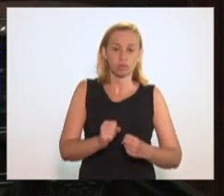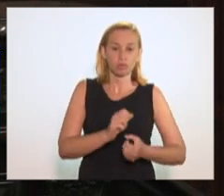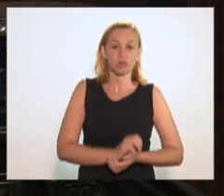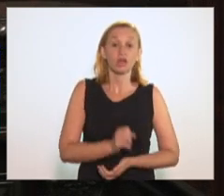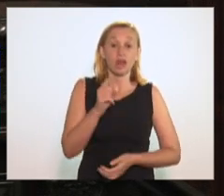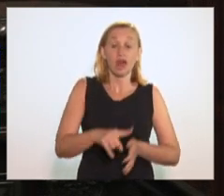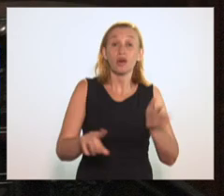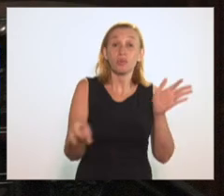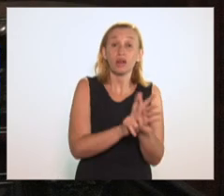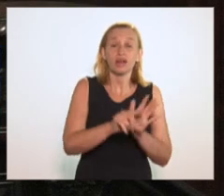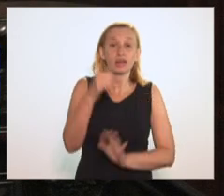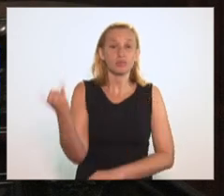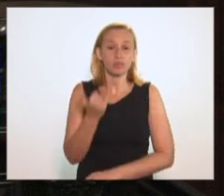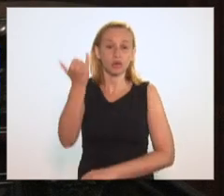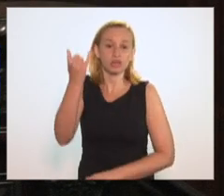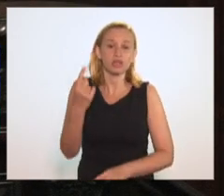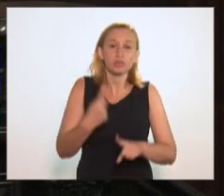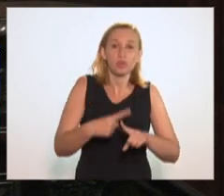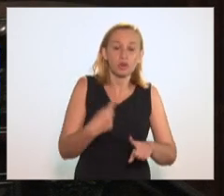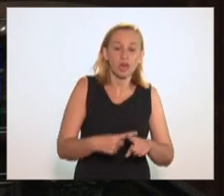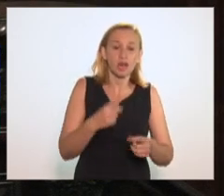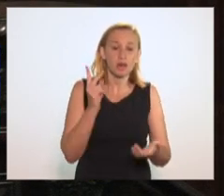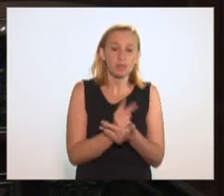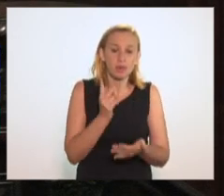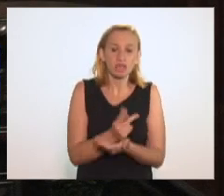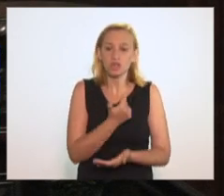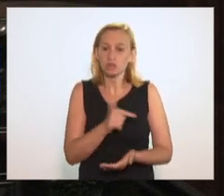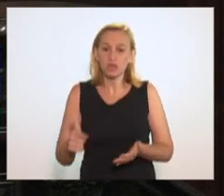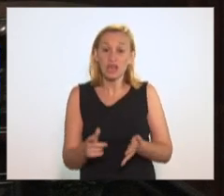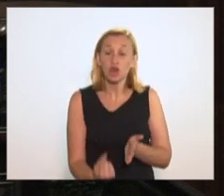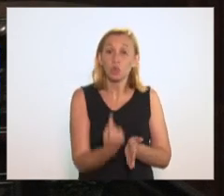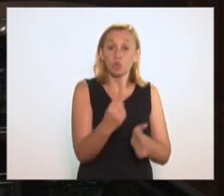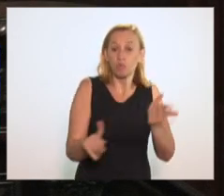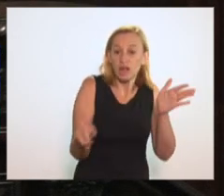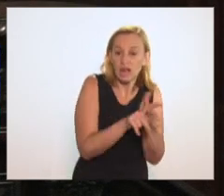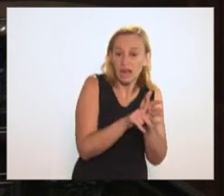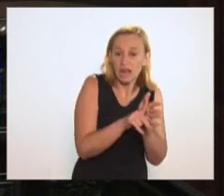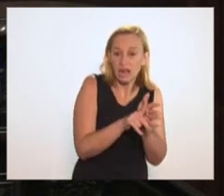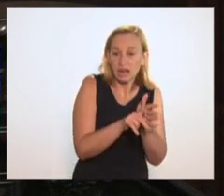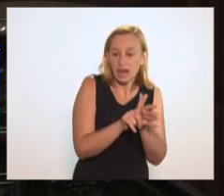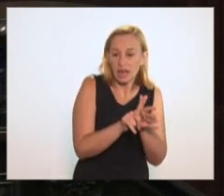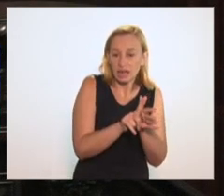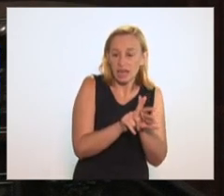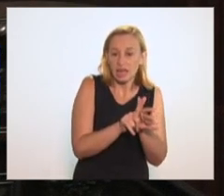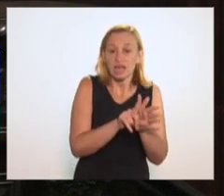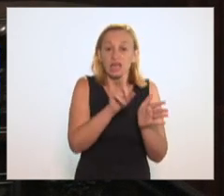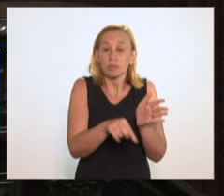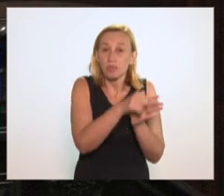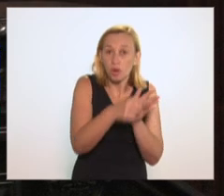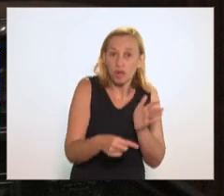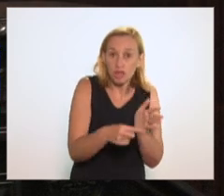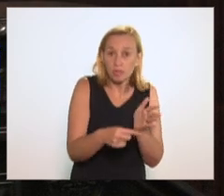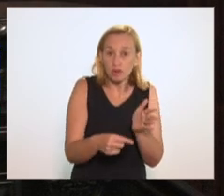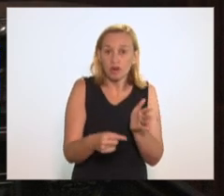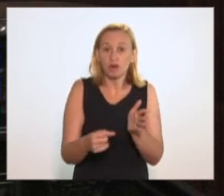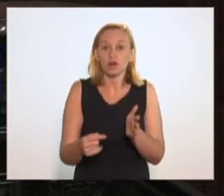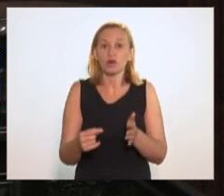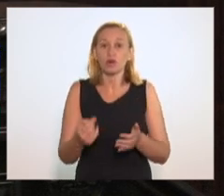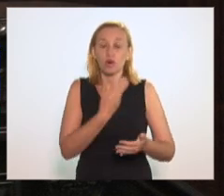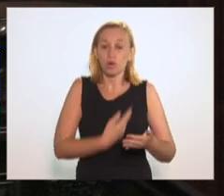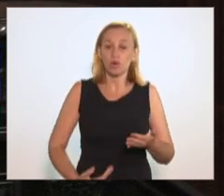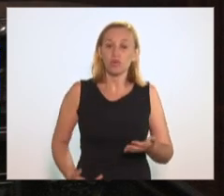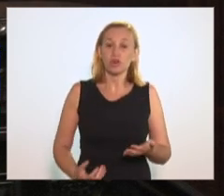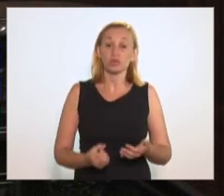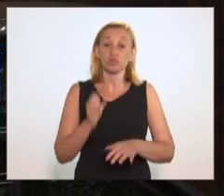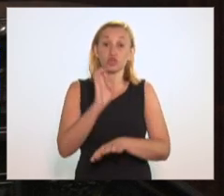uma lei importante, porque, embora não haja nenhuma lei que proíba o governo do Estado de adquirir vacinas, Por